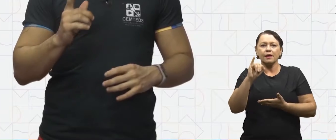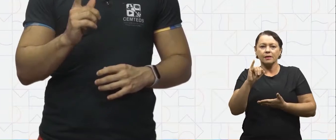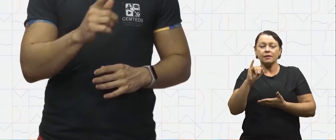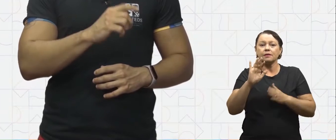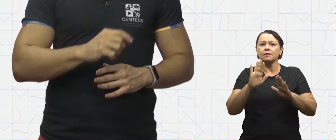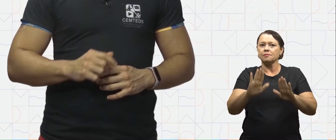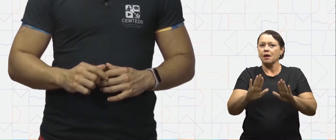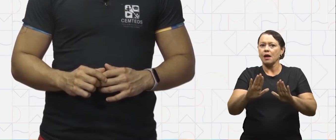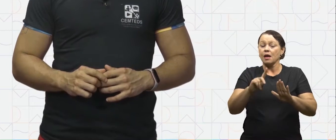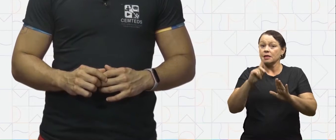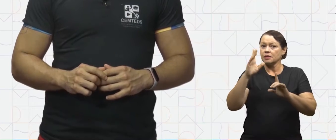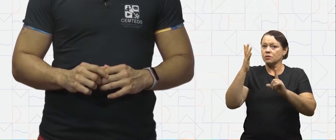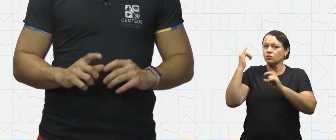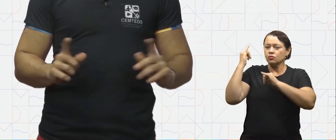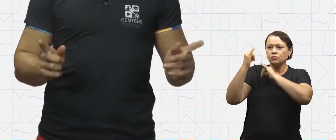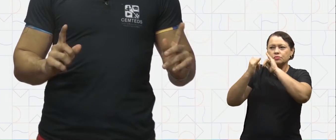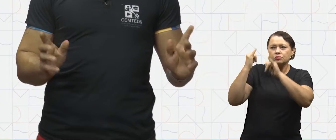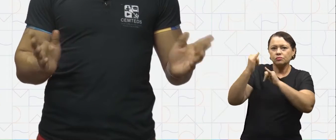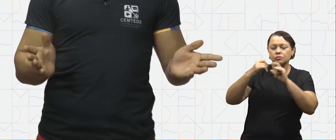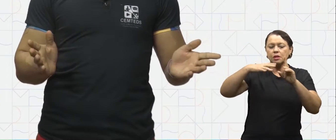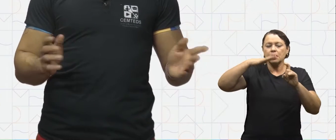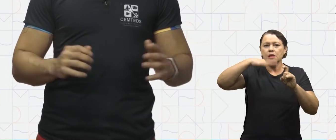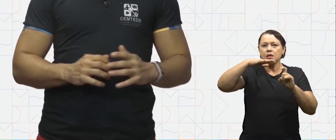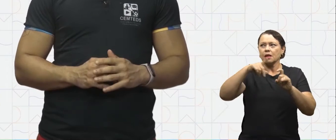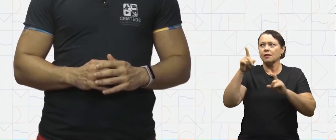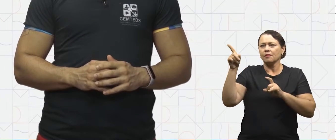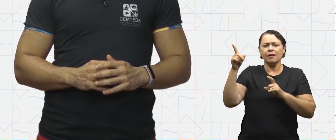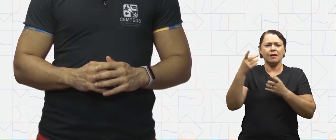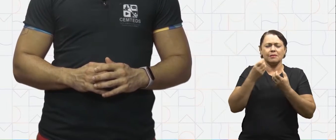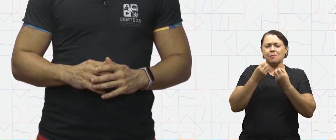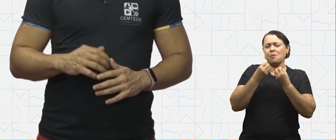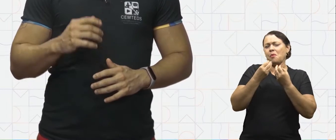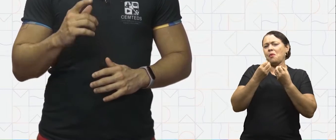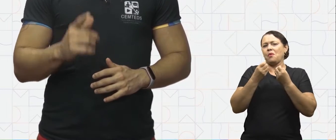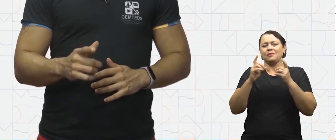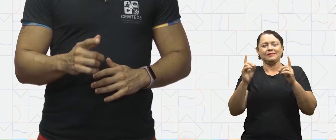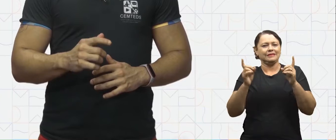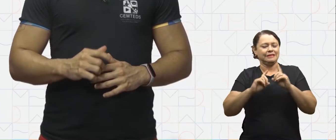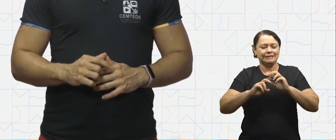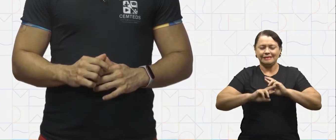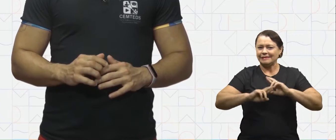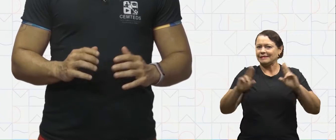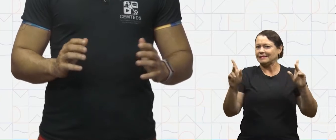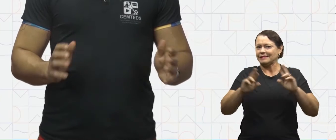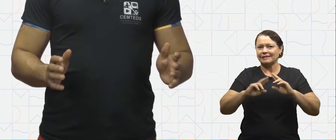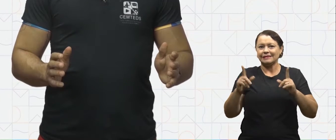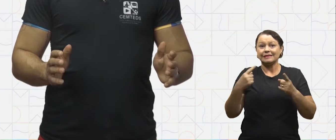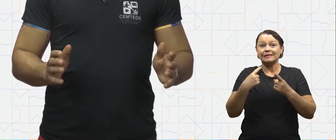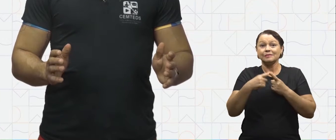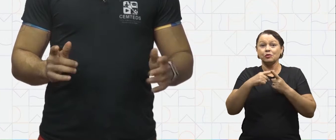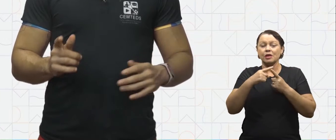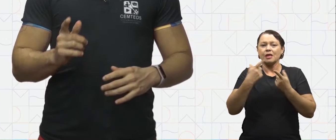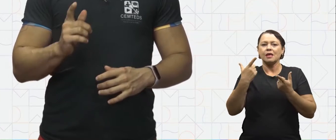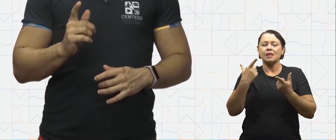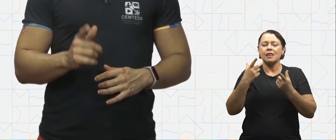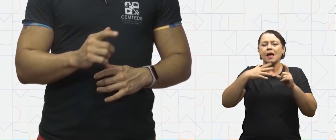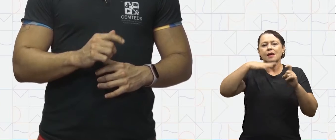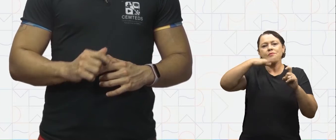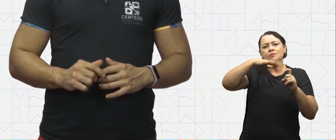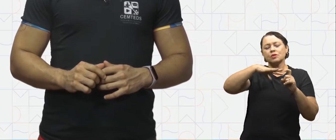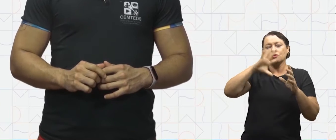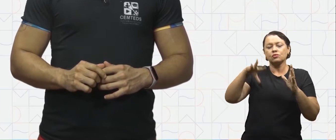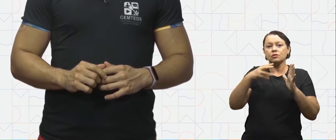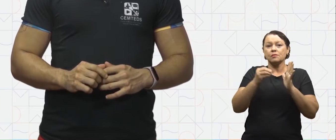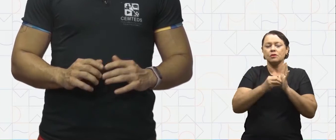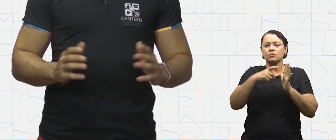Mas o Jurupari dos mitos não é esse inofensivo peixinho. Jurupari, na mitologia amazônica, tem uma história